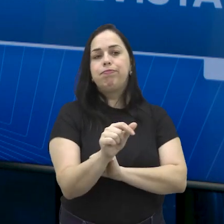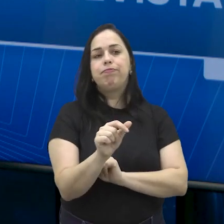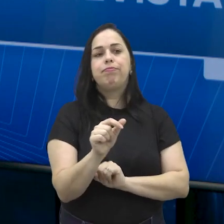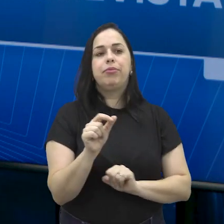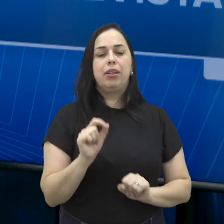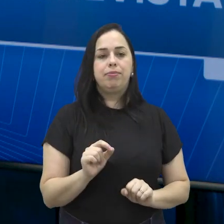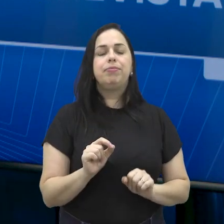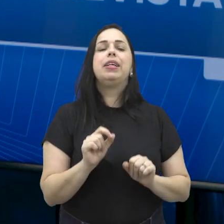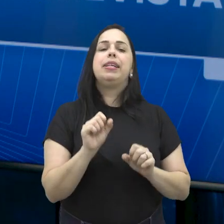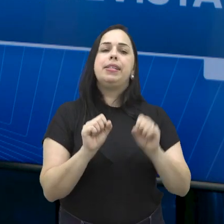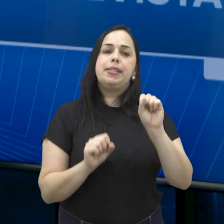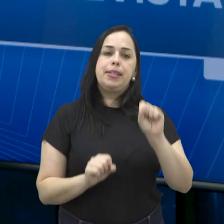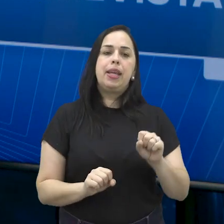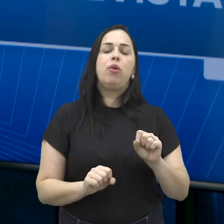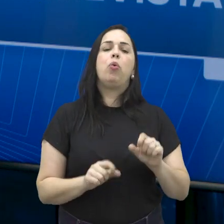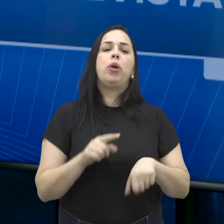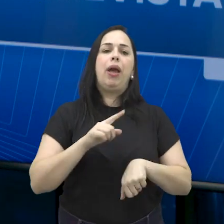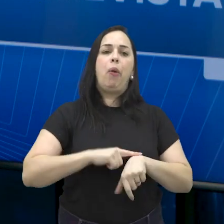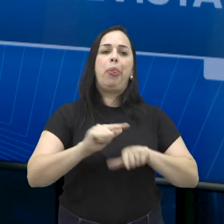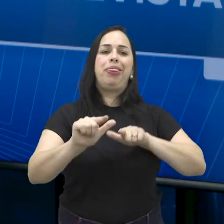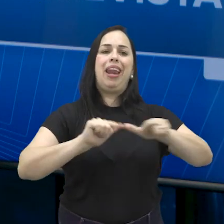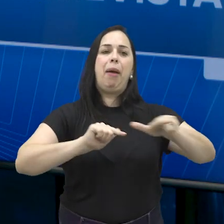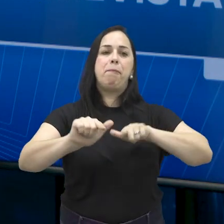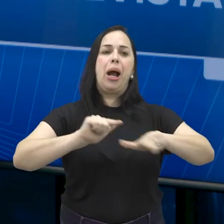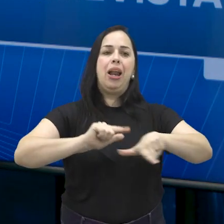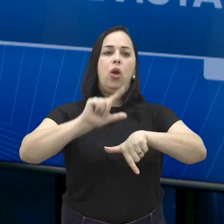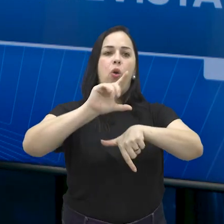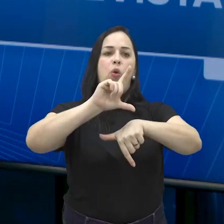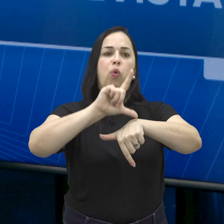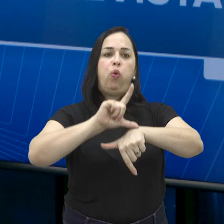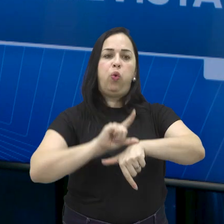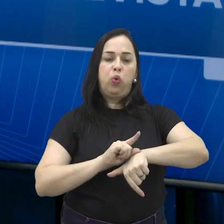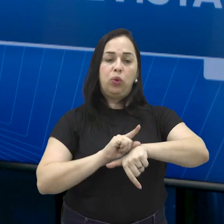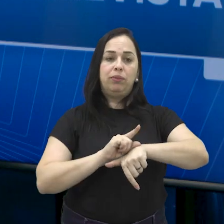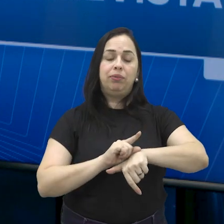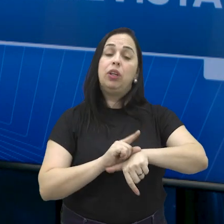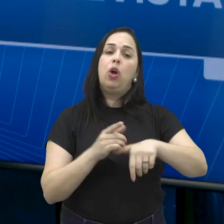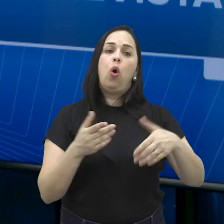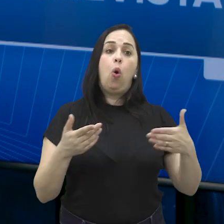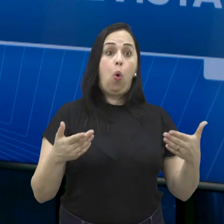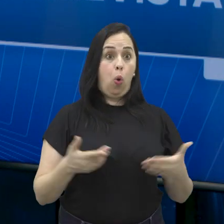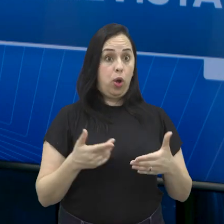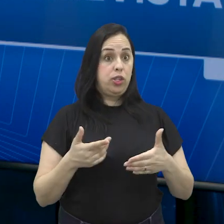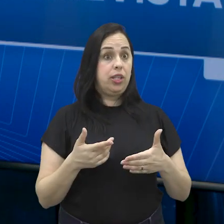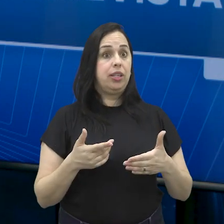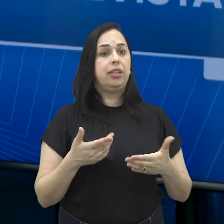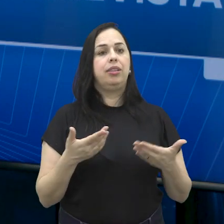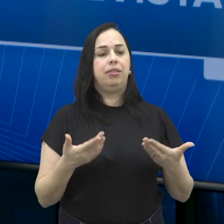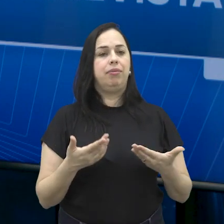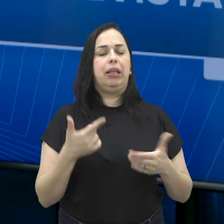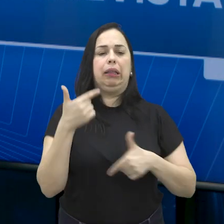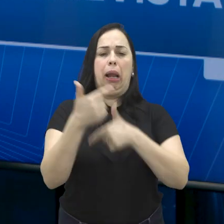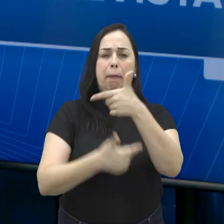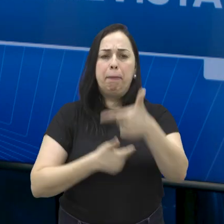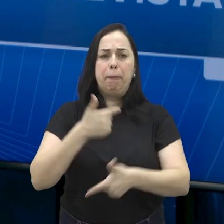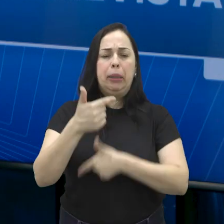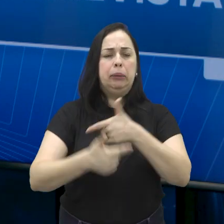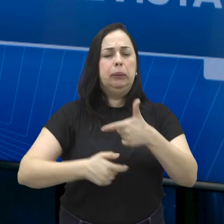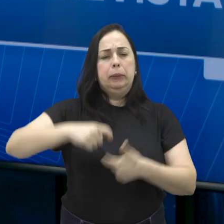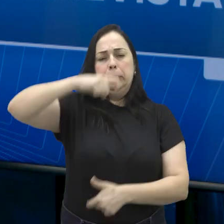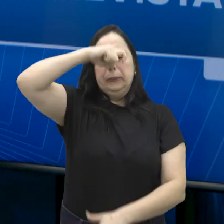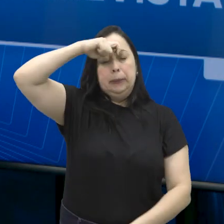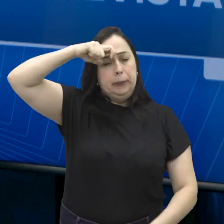da PEC é sim a redução do tempo de trabalho do empregado. Hoje os empregados têm uma jornada